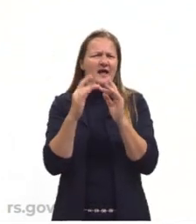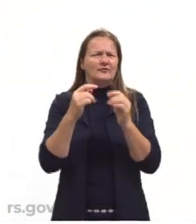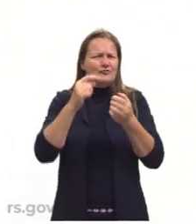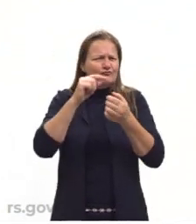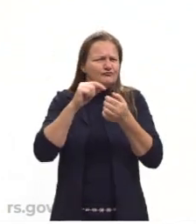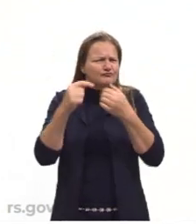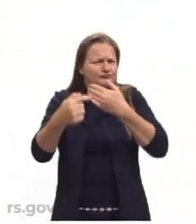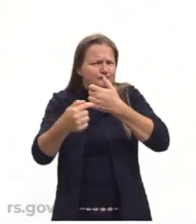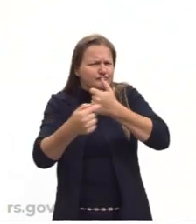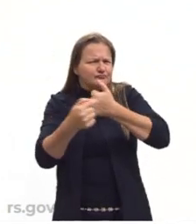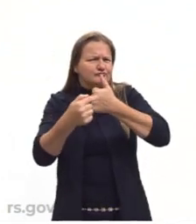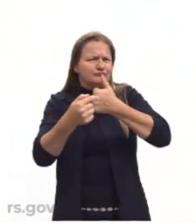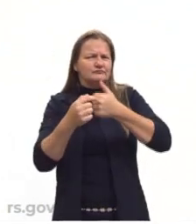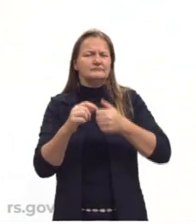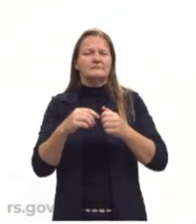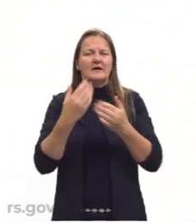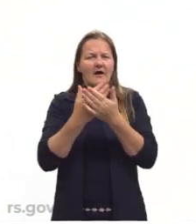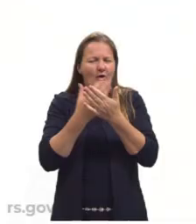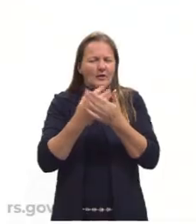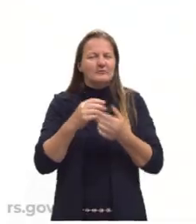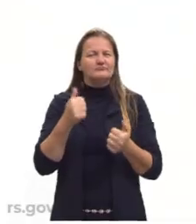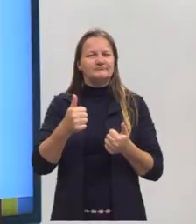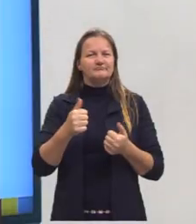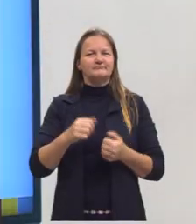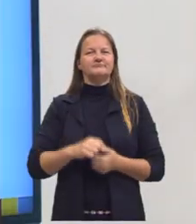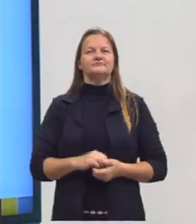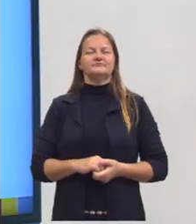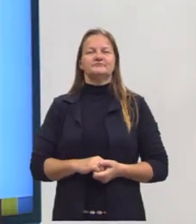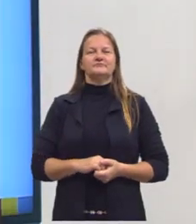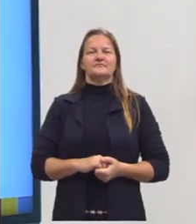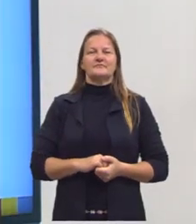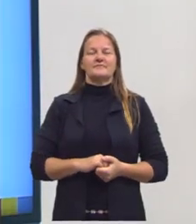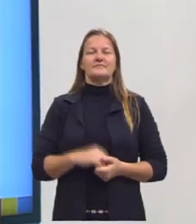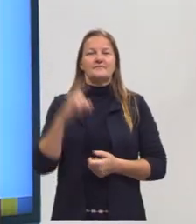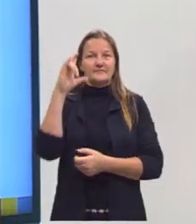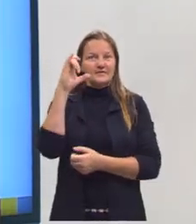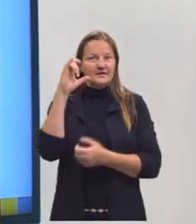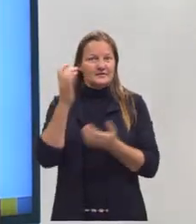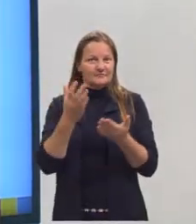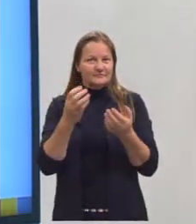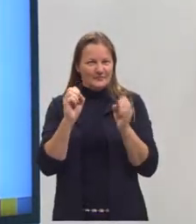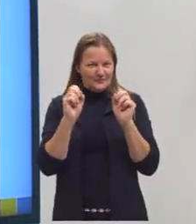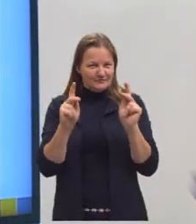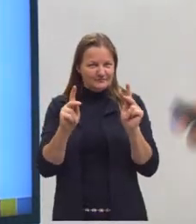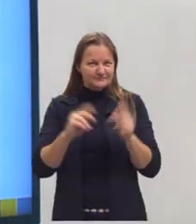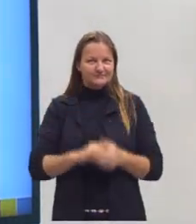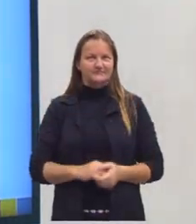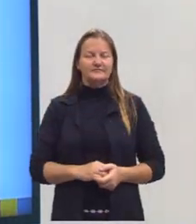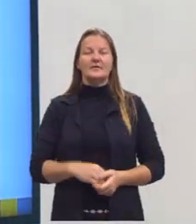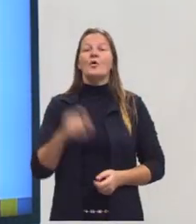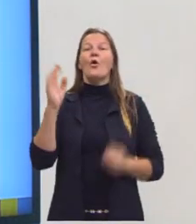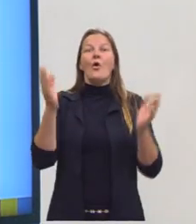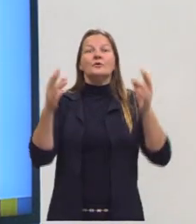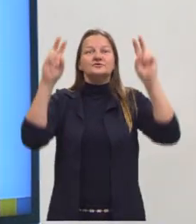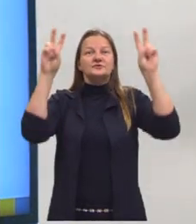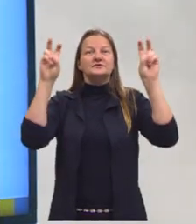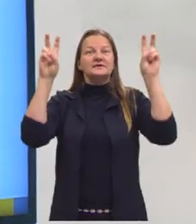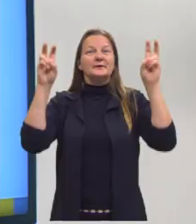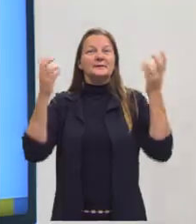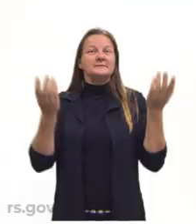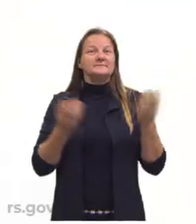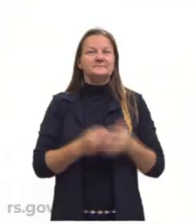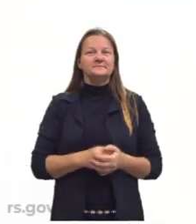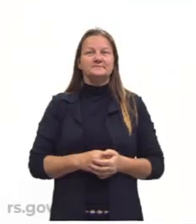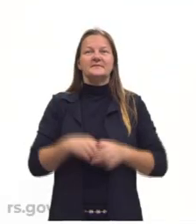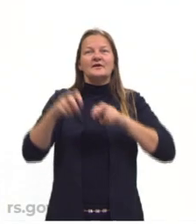marca lá tá vendo a nossa aula marca lá Douglas rugas no Instagram tá meninos e meninas Olha lá que que nós vamos ver hoje ó